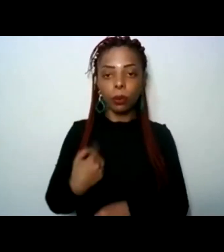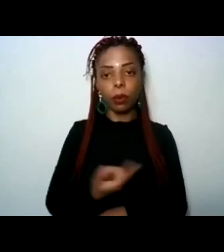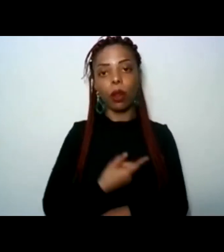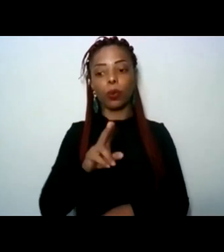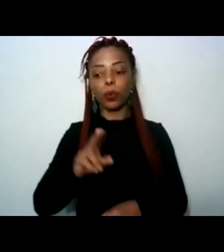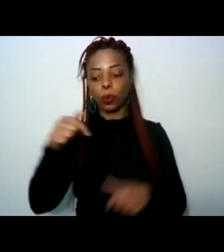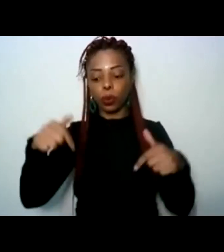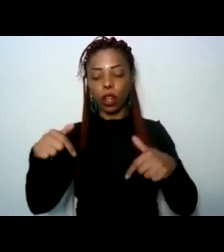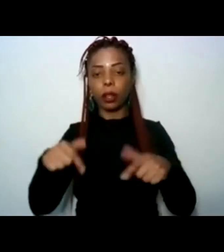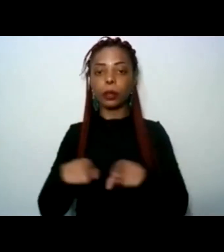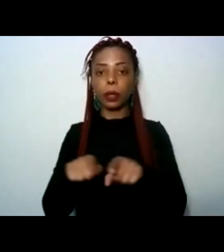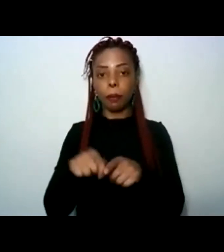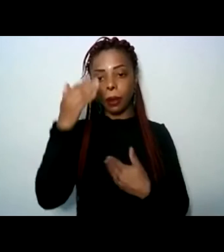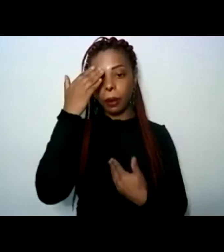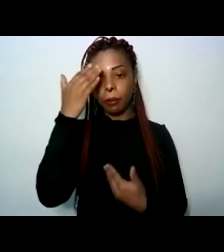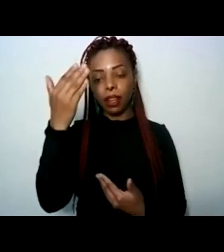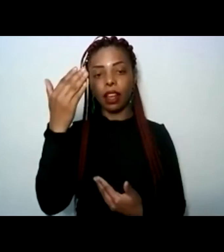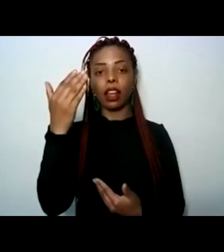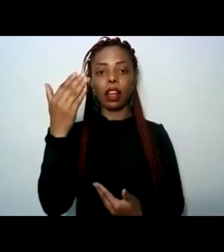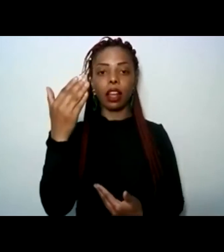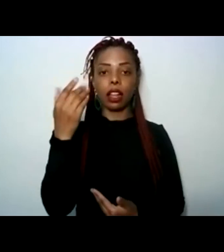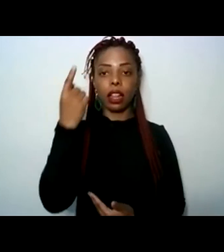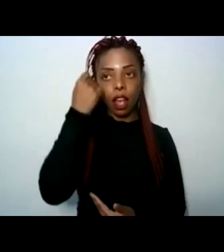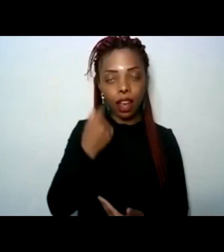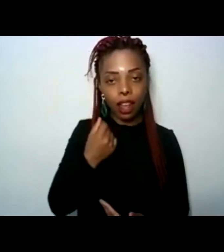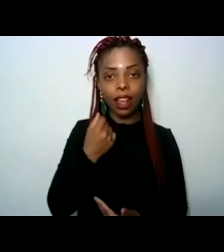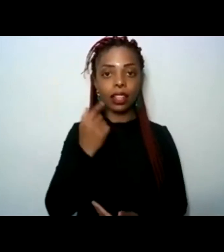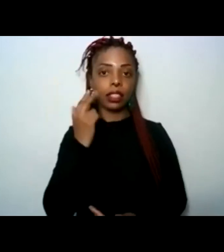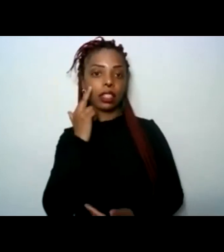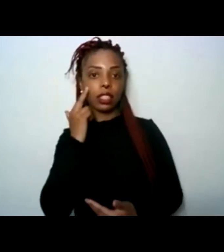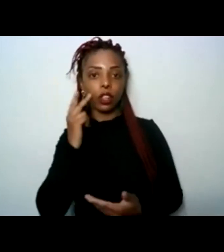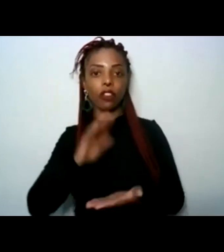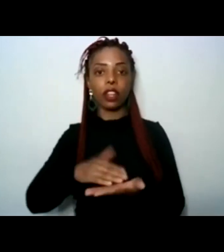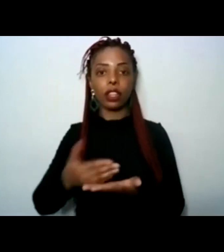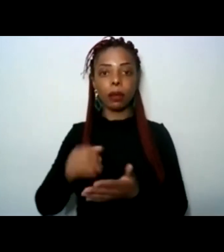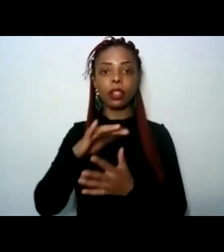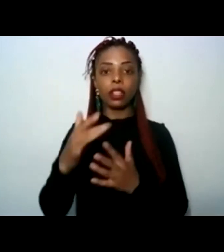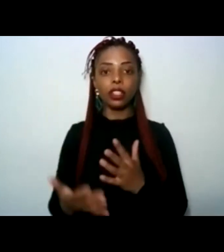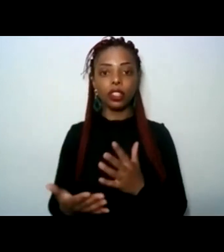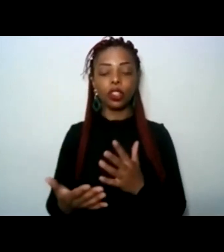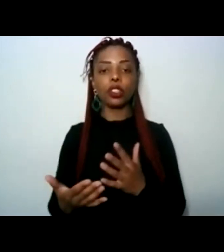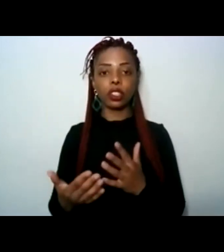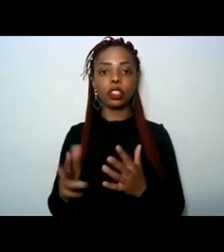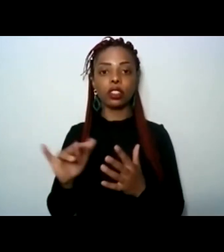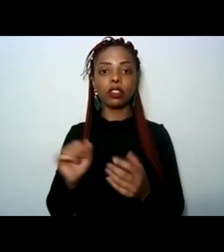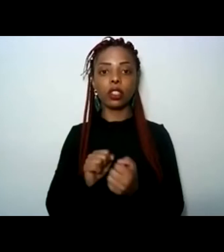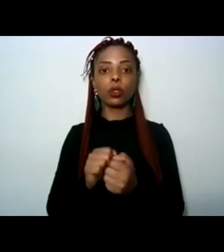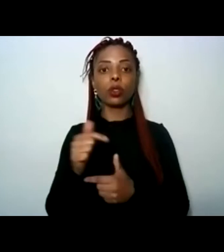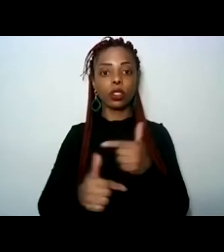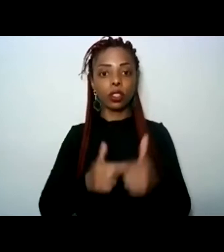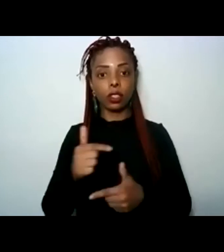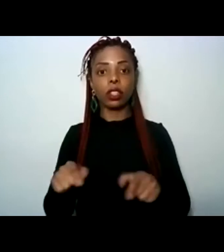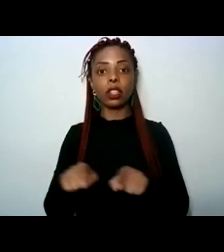Agradeço também à Grace e à Silvia, intérpretes de Libras, que estarão trabalhando conosco e também à Lívia Orsatti